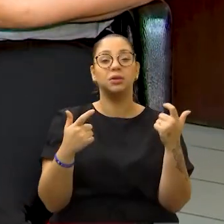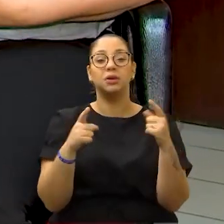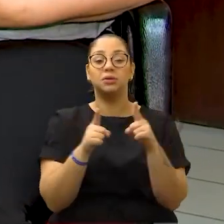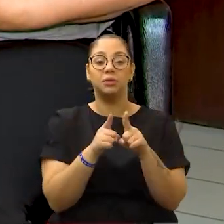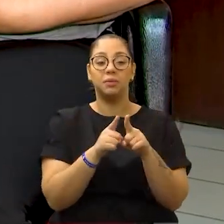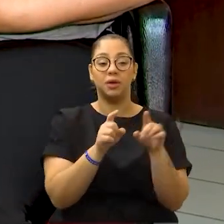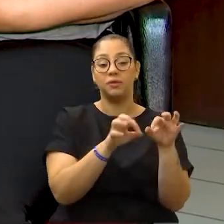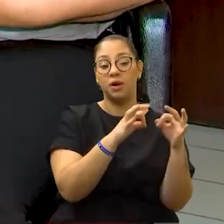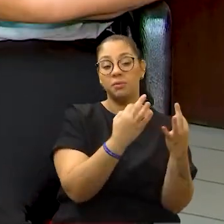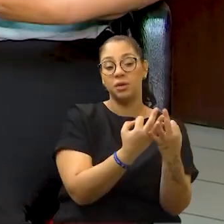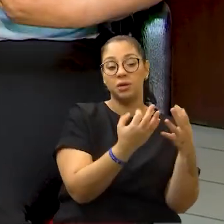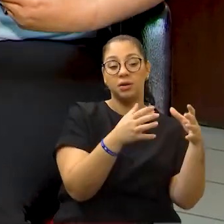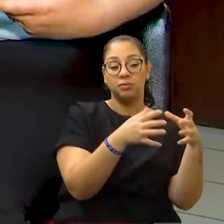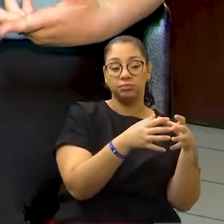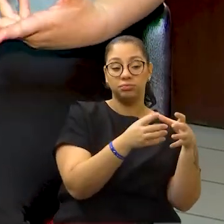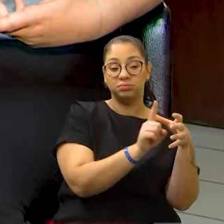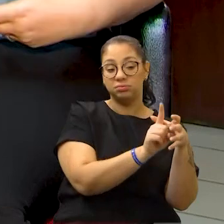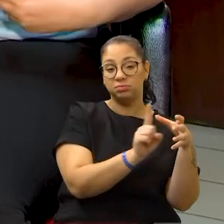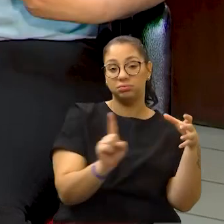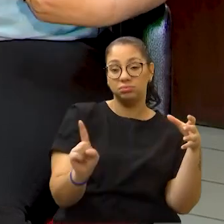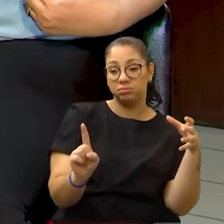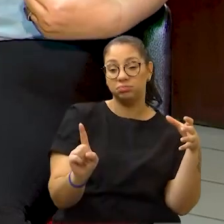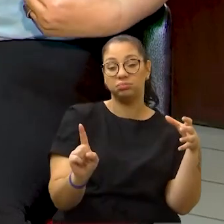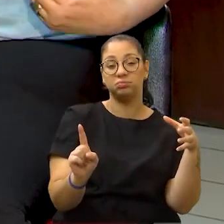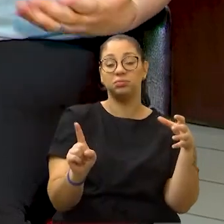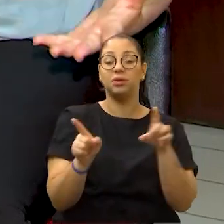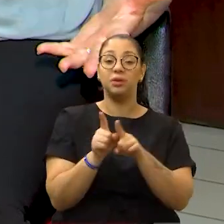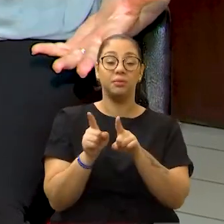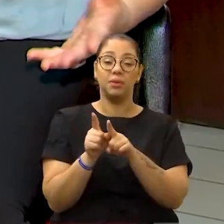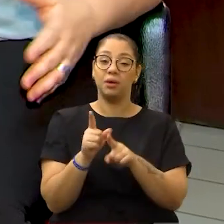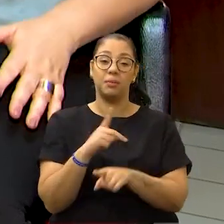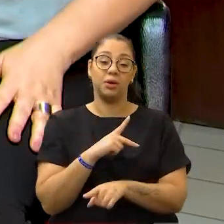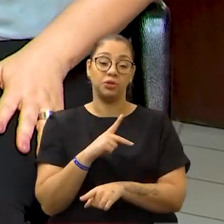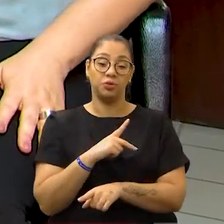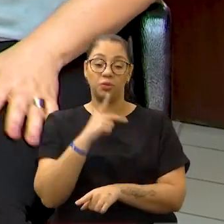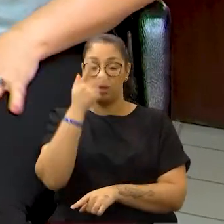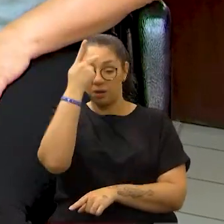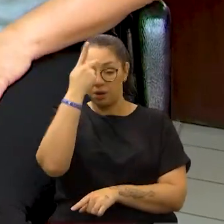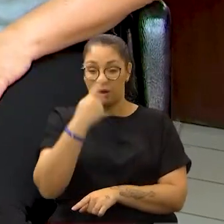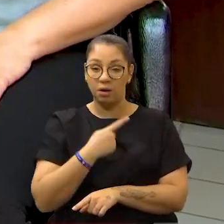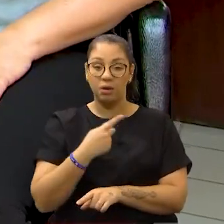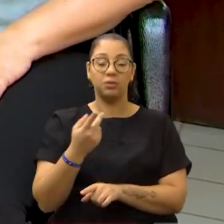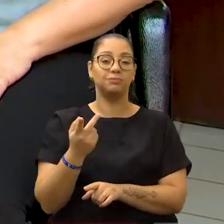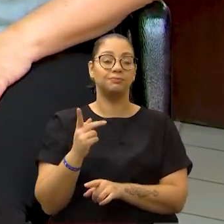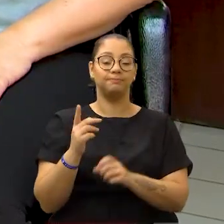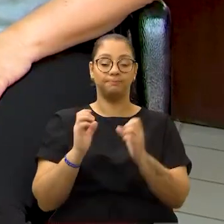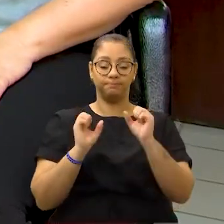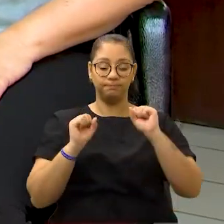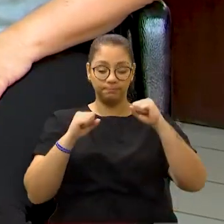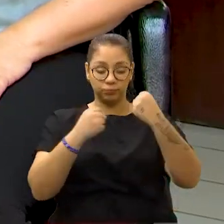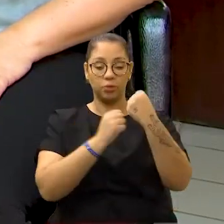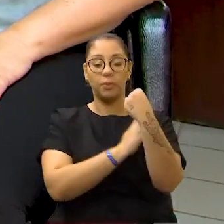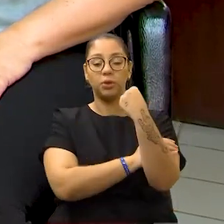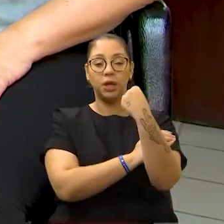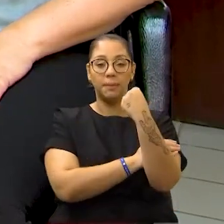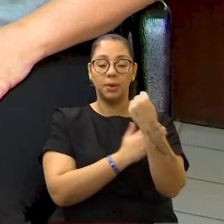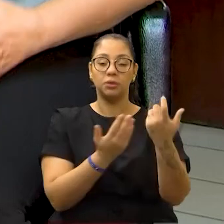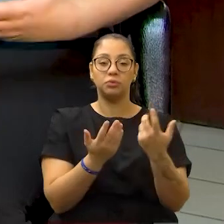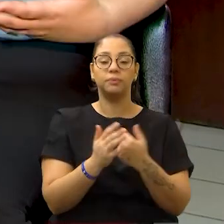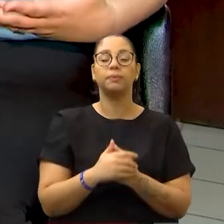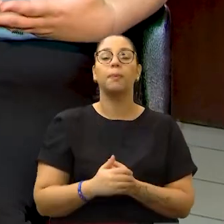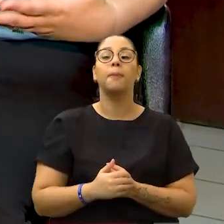dos vínculos familiares, sociais, pessoais, empoderamento. Nosso trabalho é um